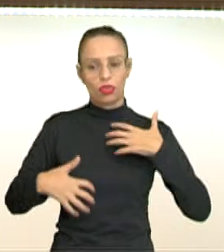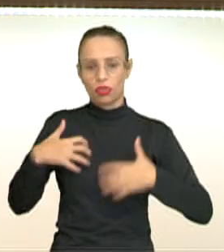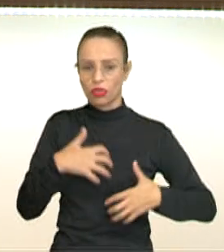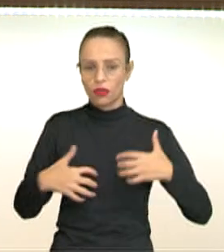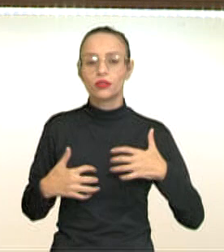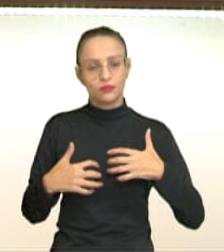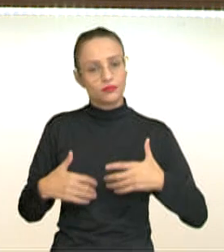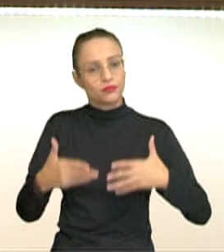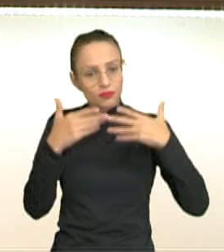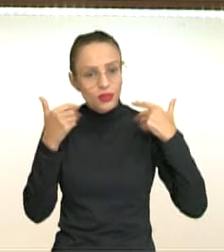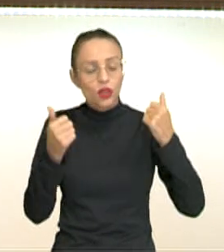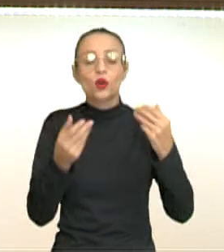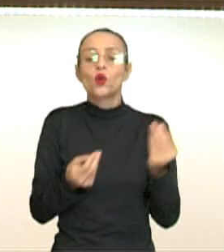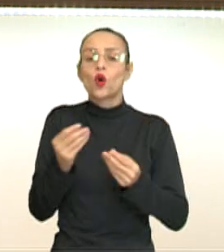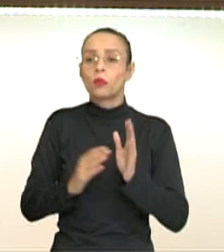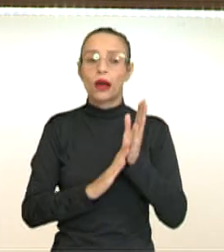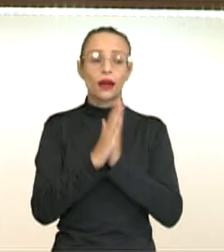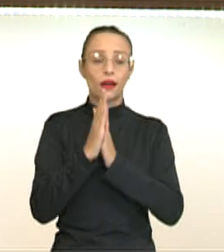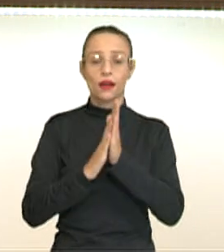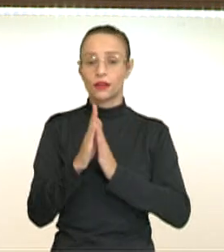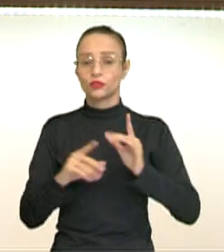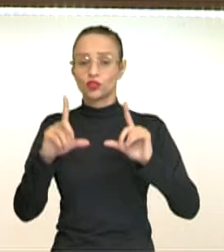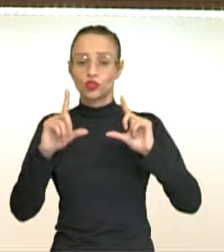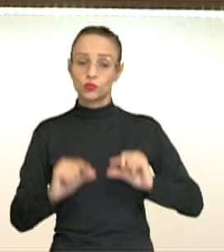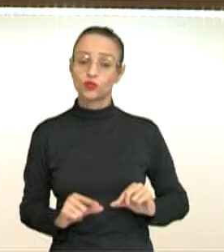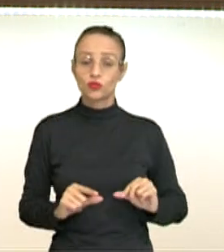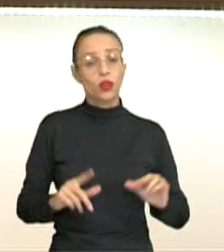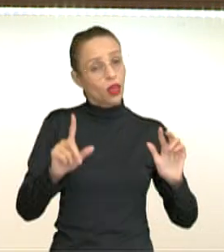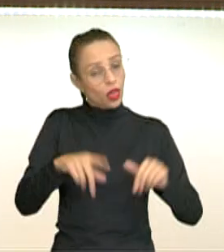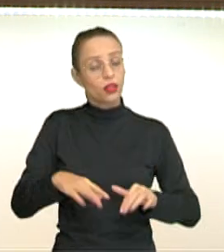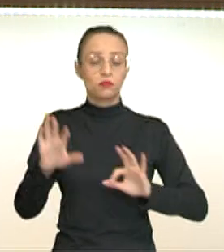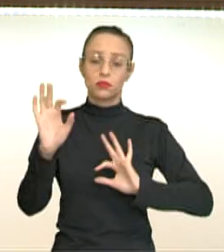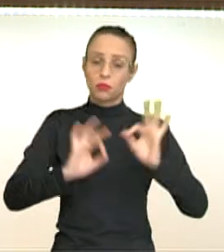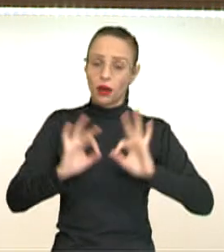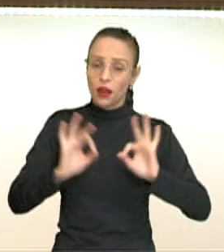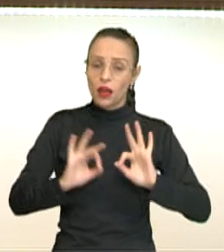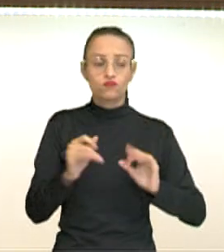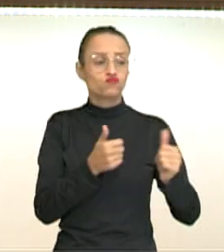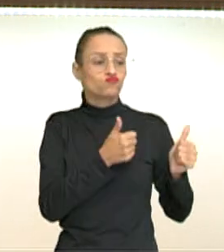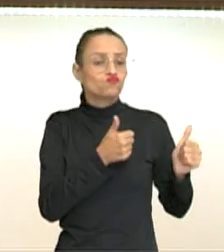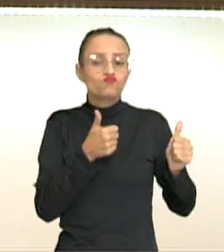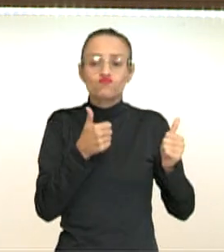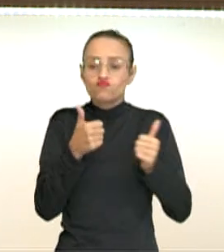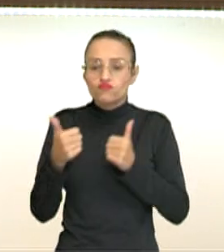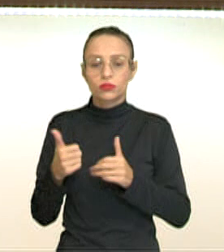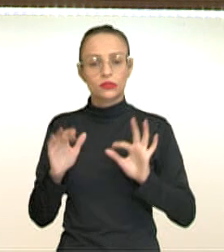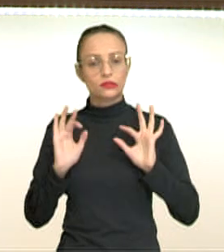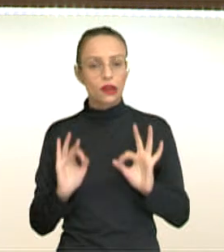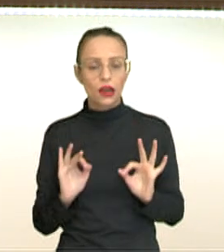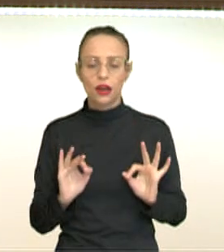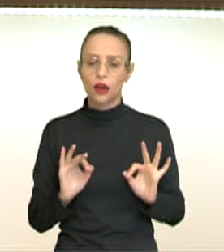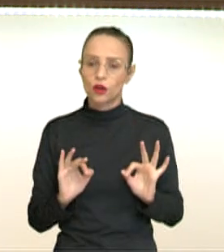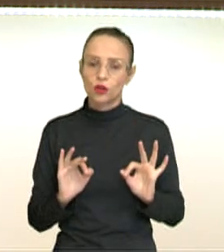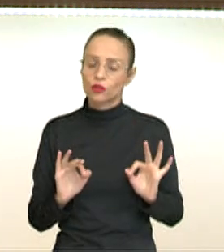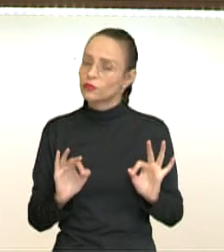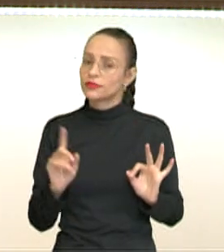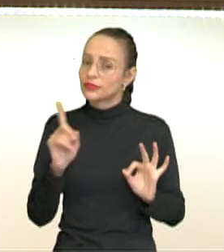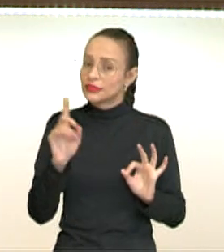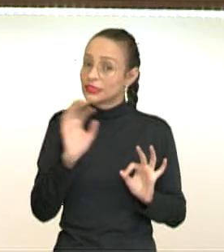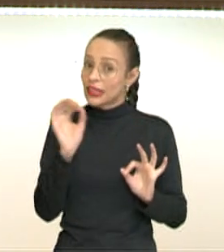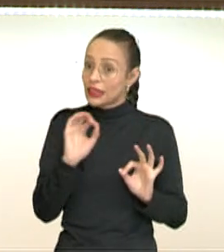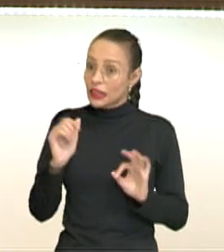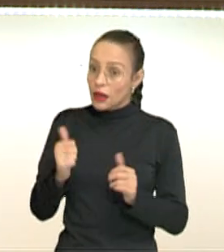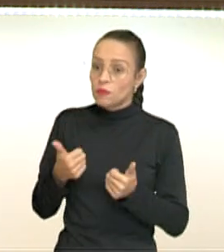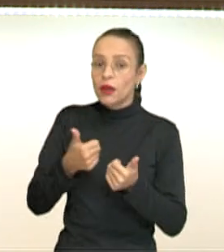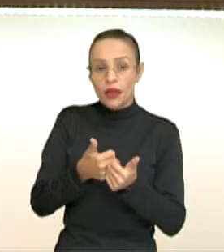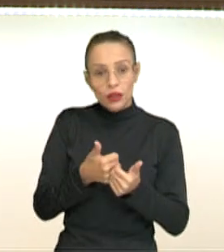você. E como que você reduz a ansiedade? Estando preparado, estando organizado, não deixar nada para cima da hora,